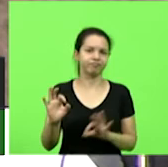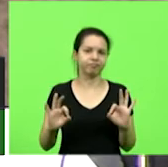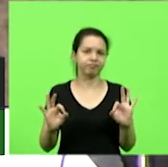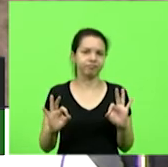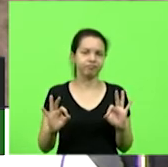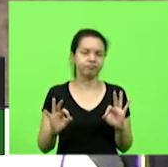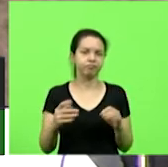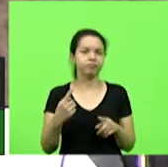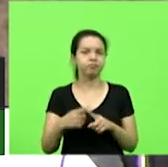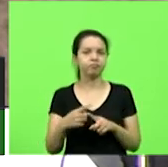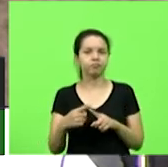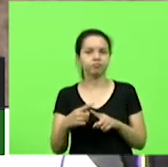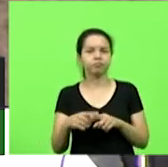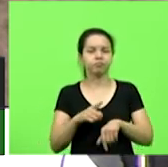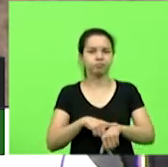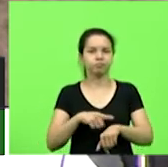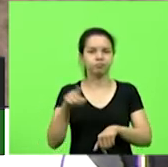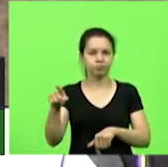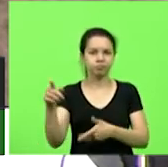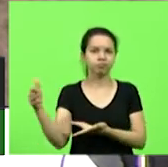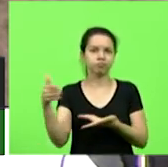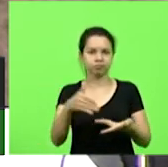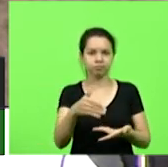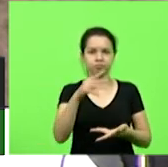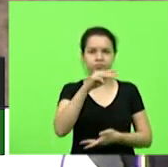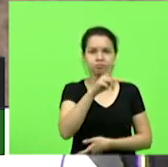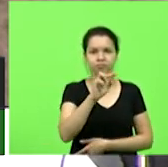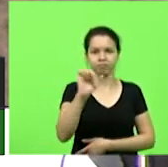manda para cá um prefis ridículo,